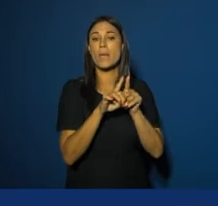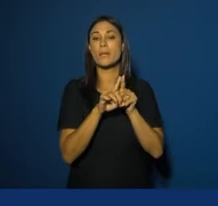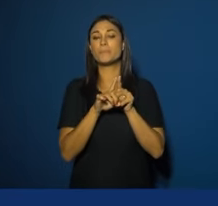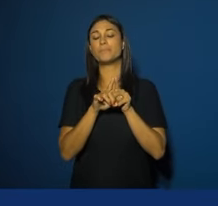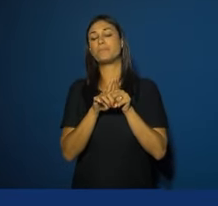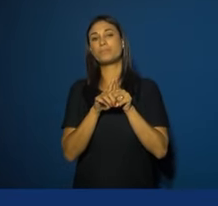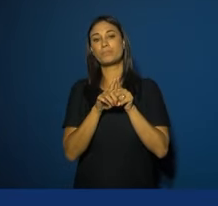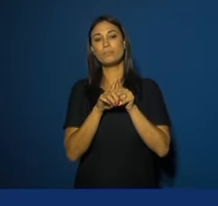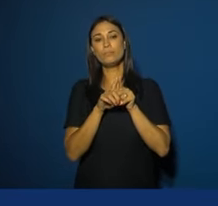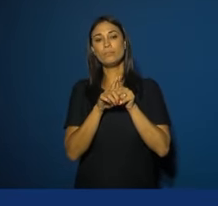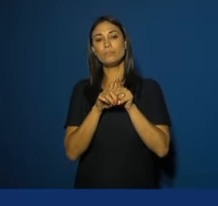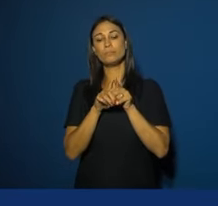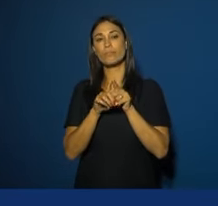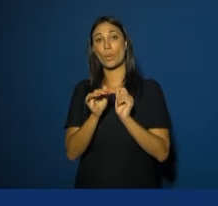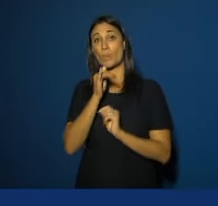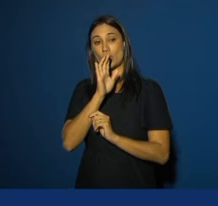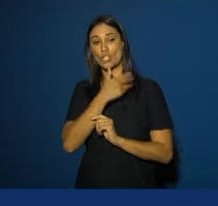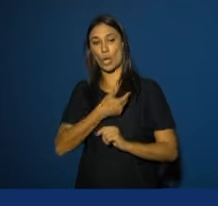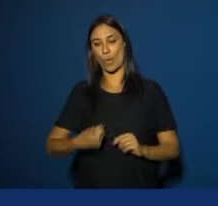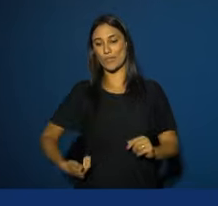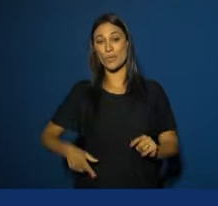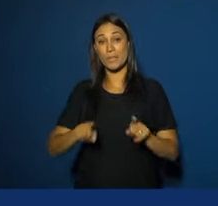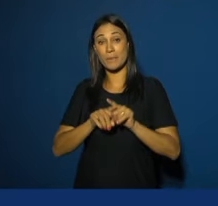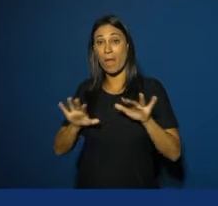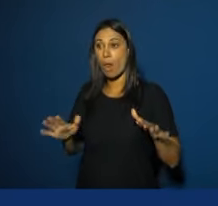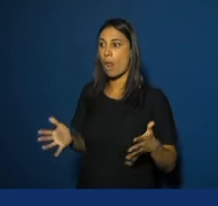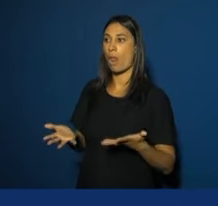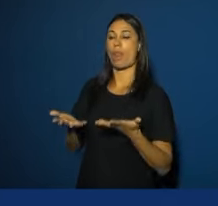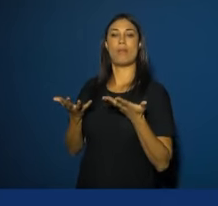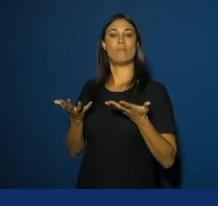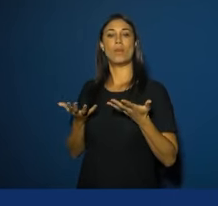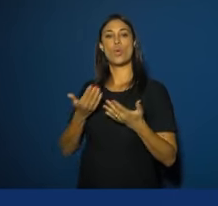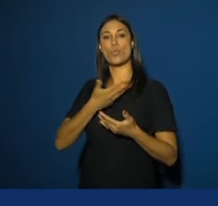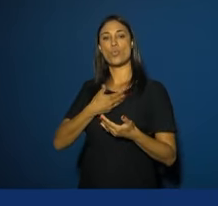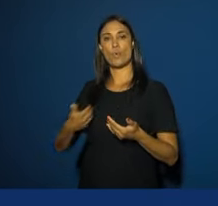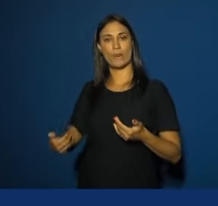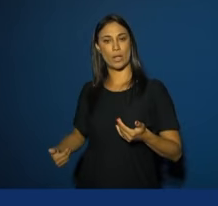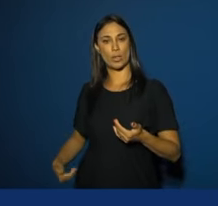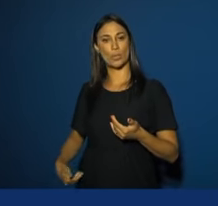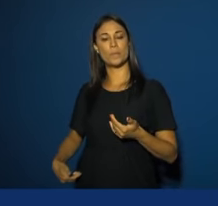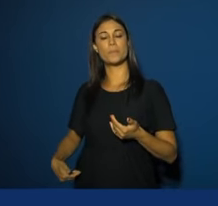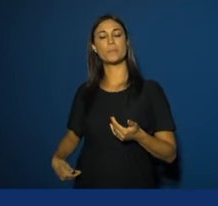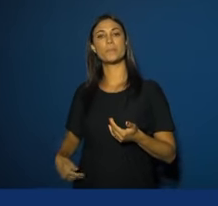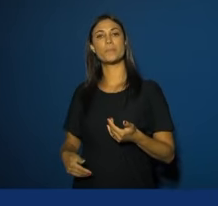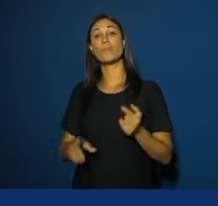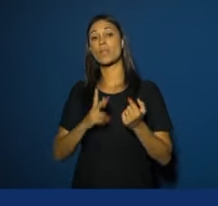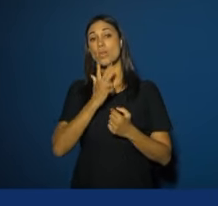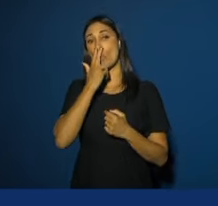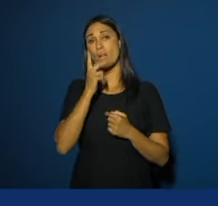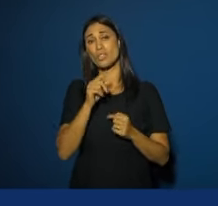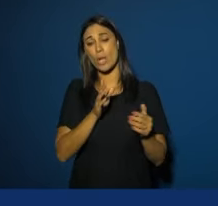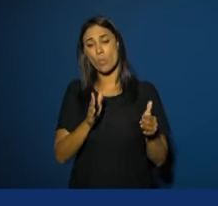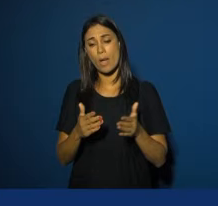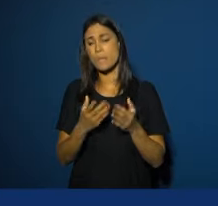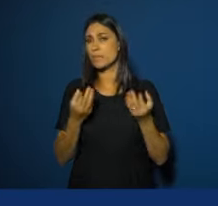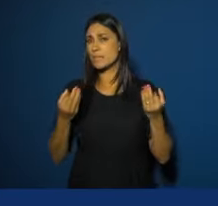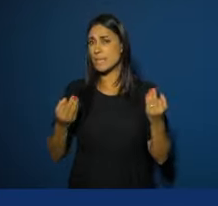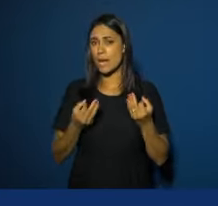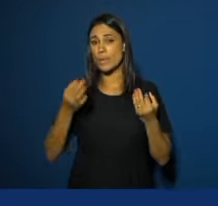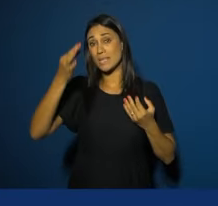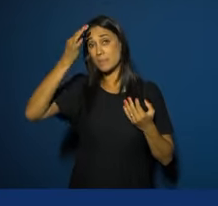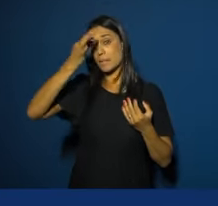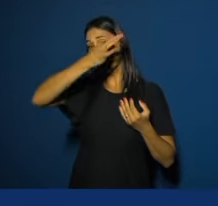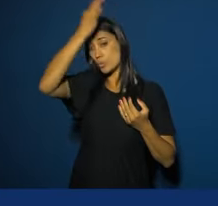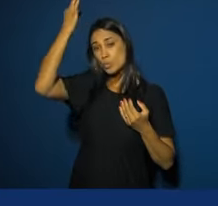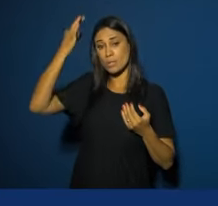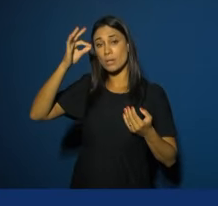converso bastante com o governador que está entusiasta da ideia né o governador do e e acho que é o caminho correto Espírito Santo